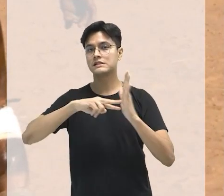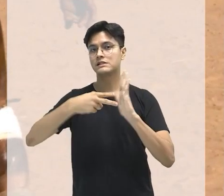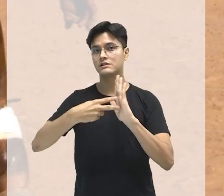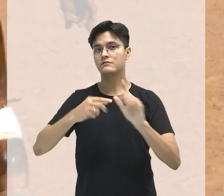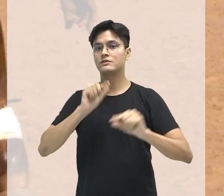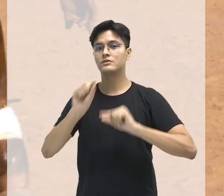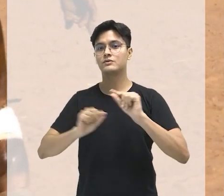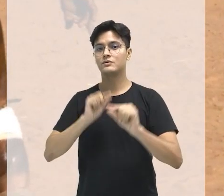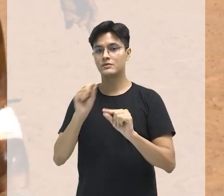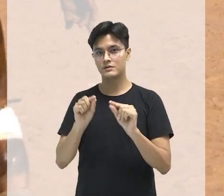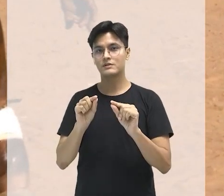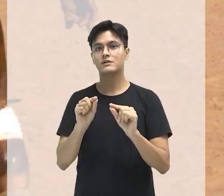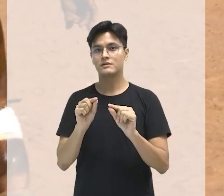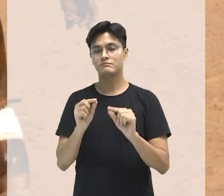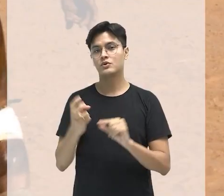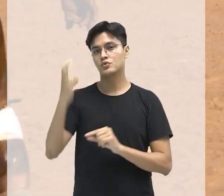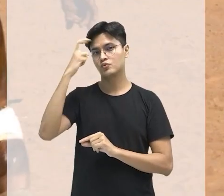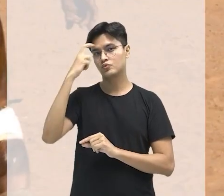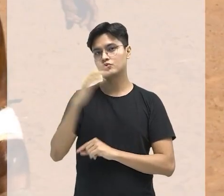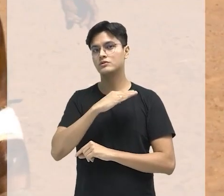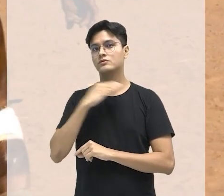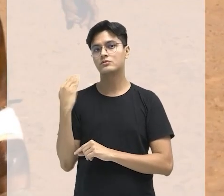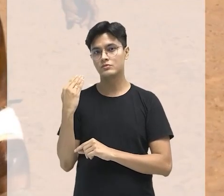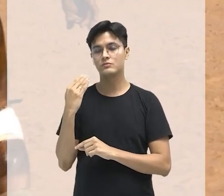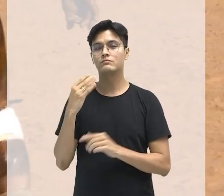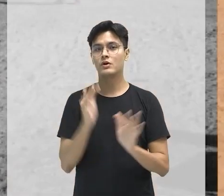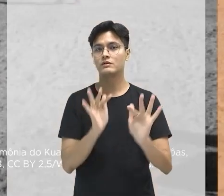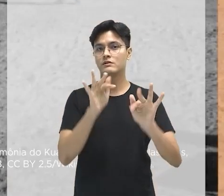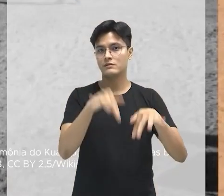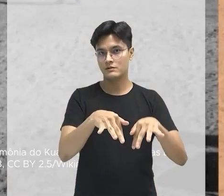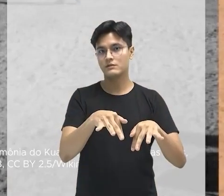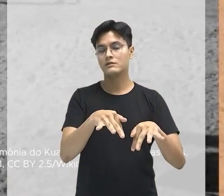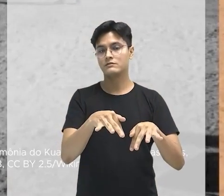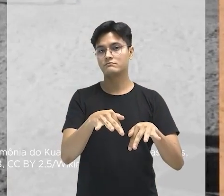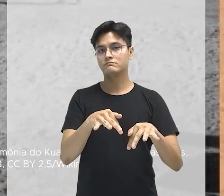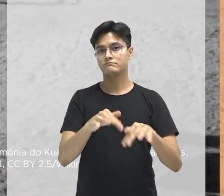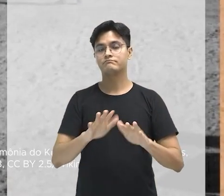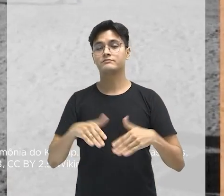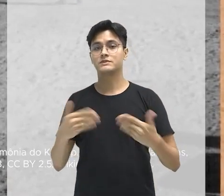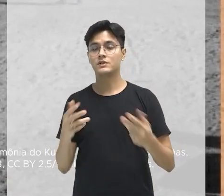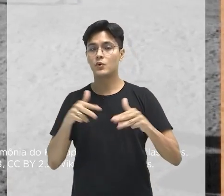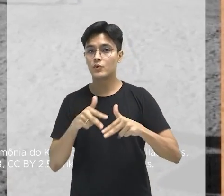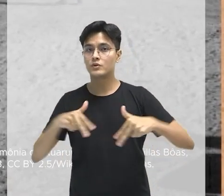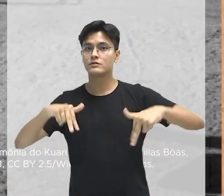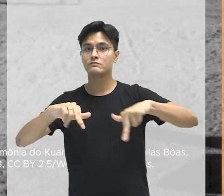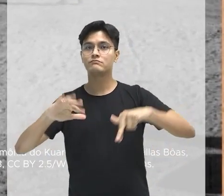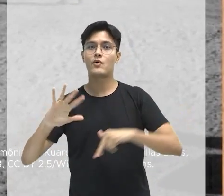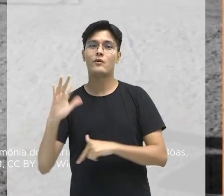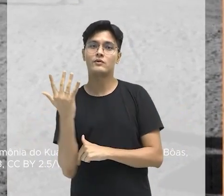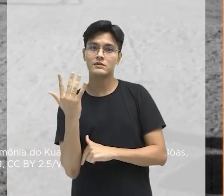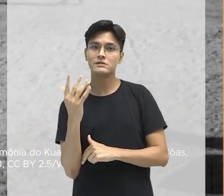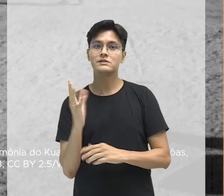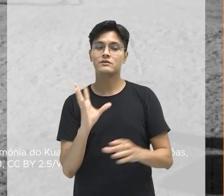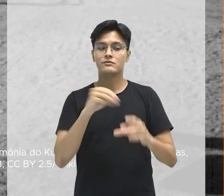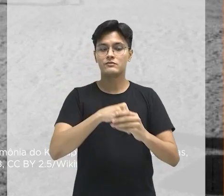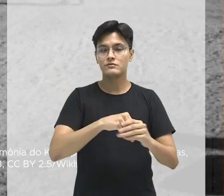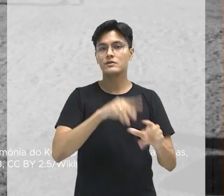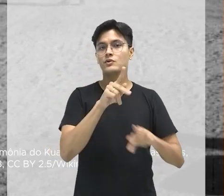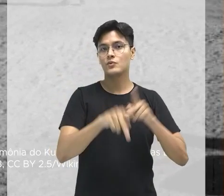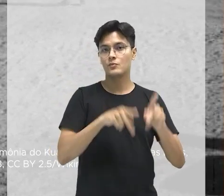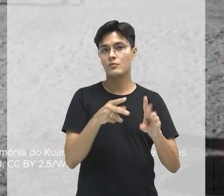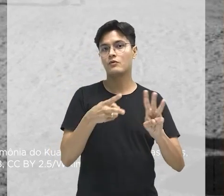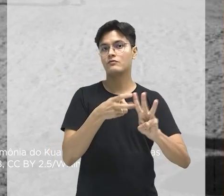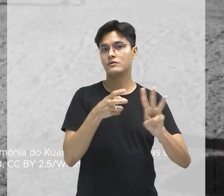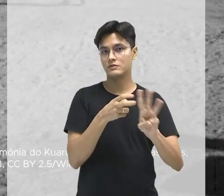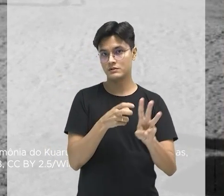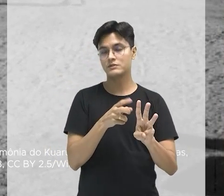é a despedida dos mortos e encerramento do período de luto. Esse ritual é realizado pelos indígenas da região do Alto